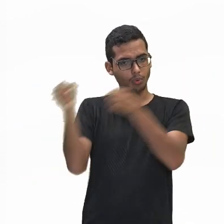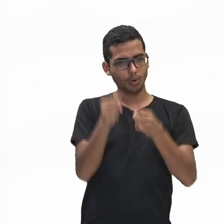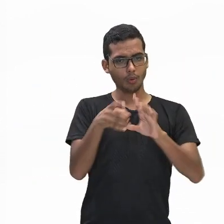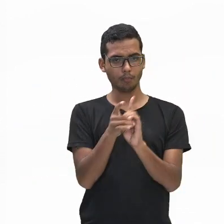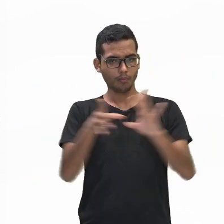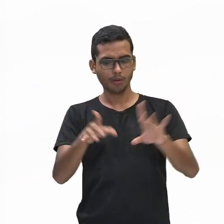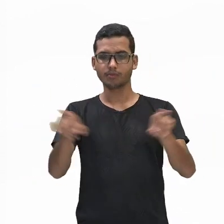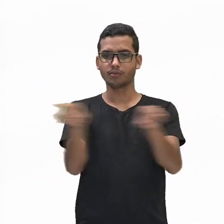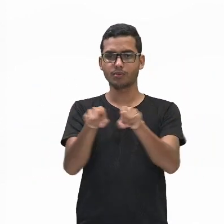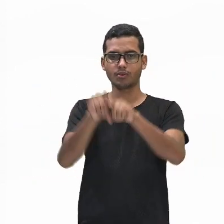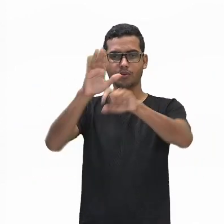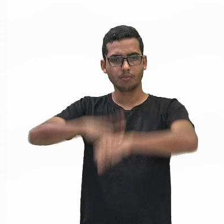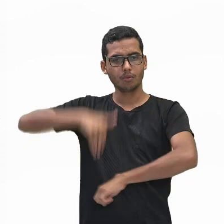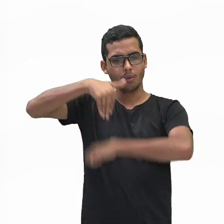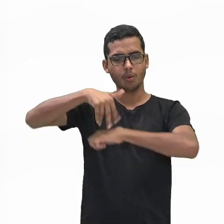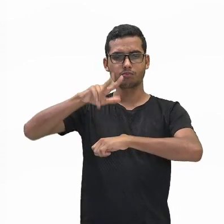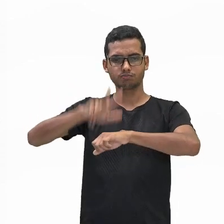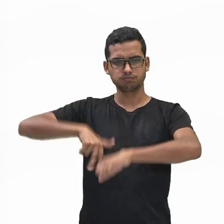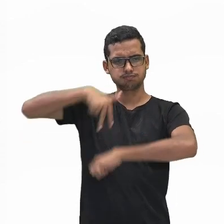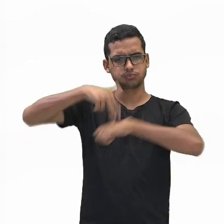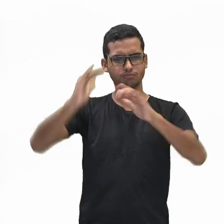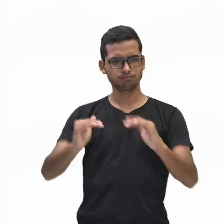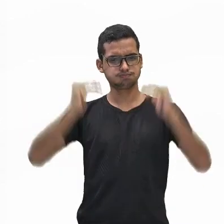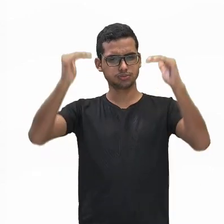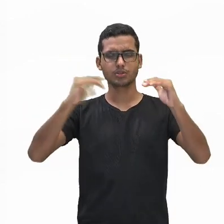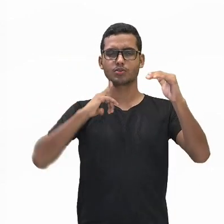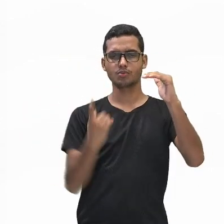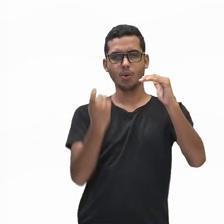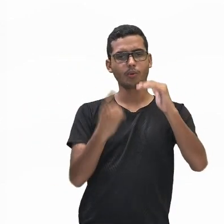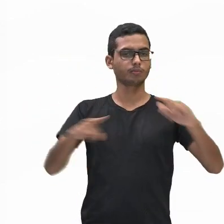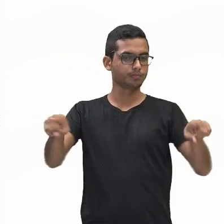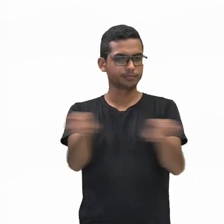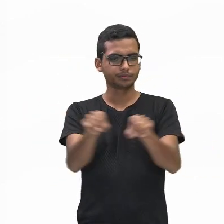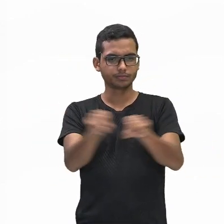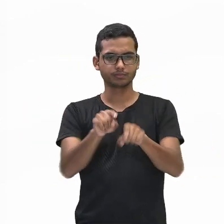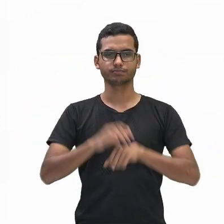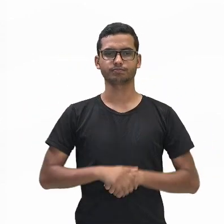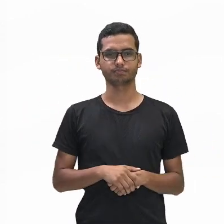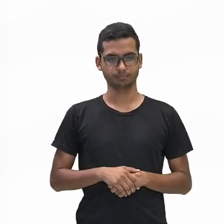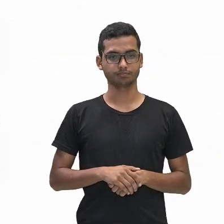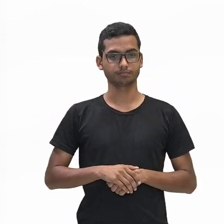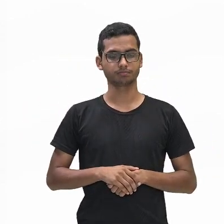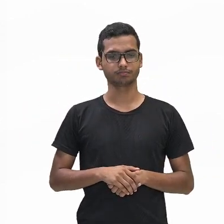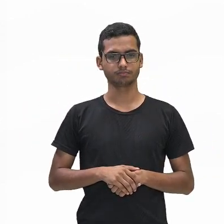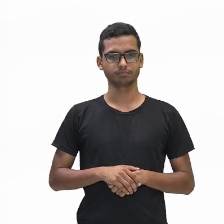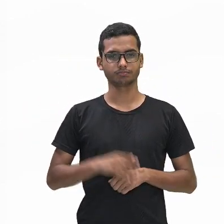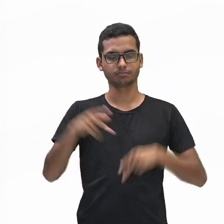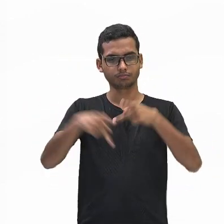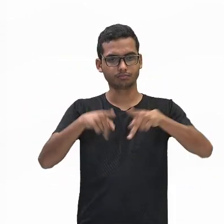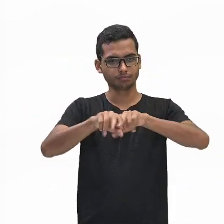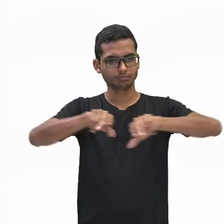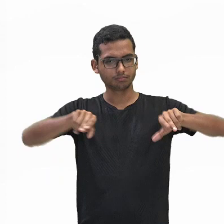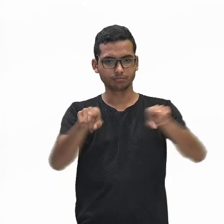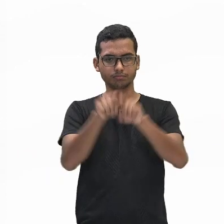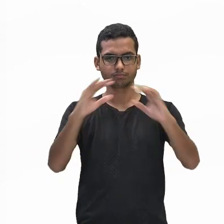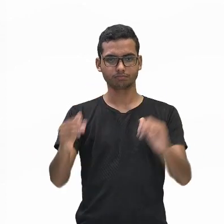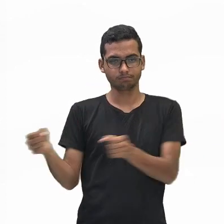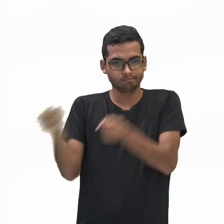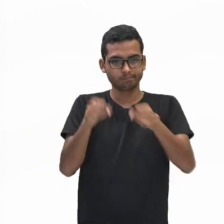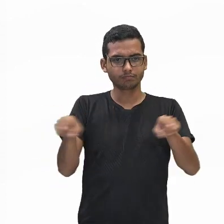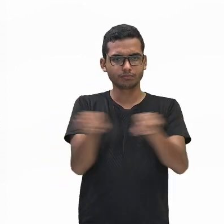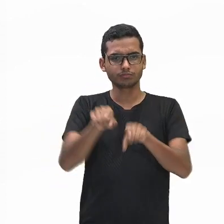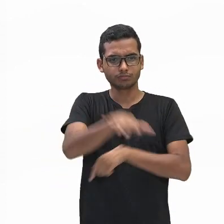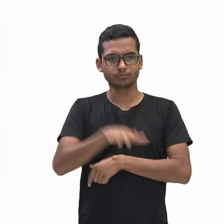democracia, autoritarismo, poder, entre outros. Em âmbitos, aí nós temos local, regional, nacional e global,